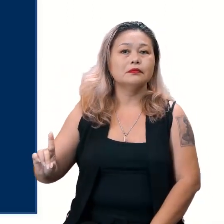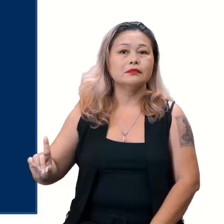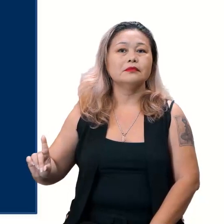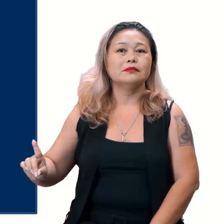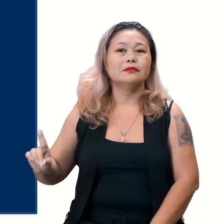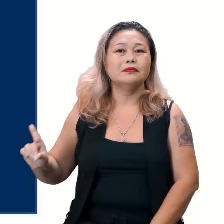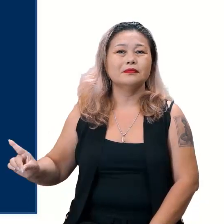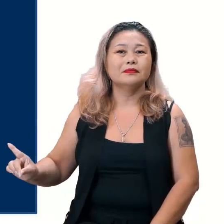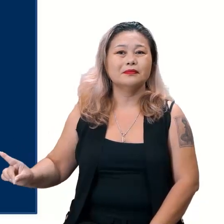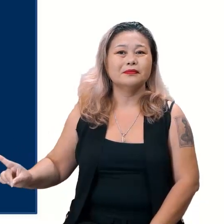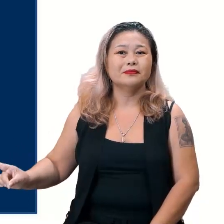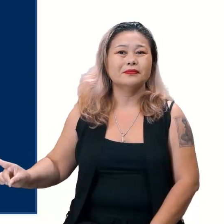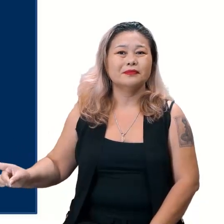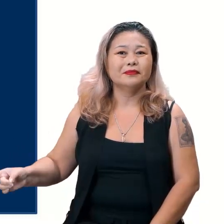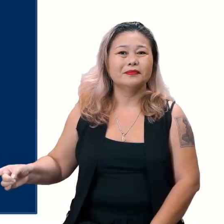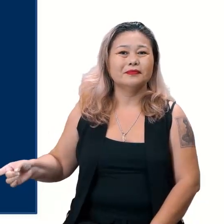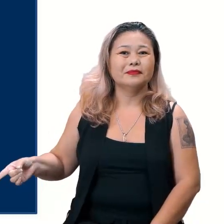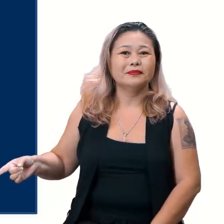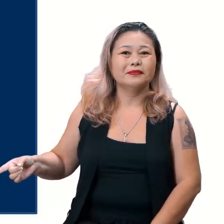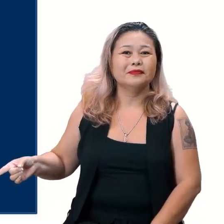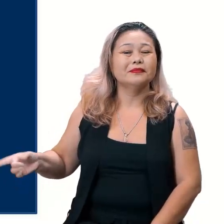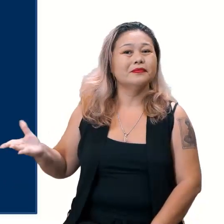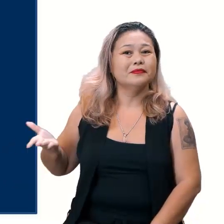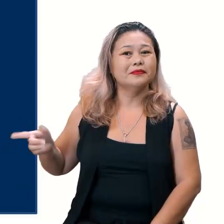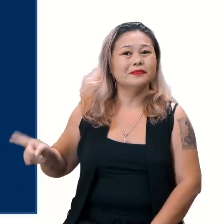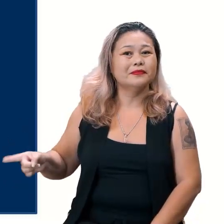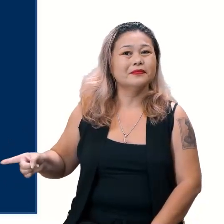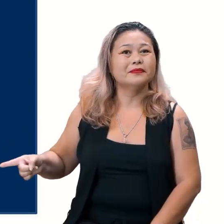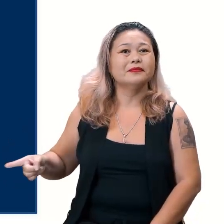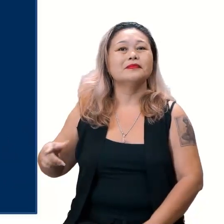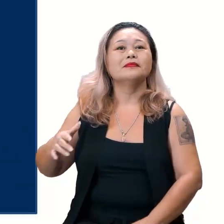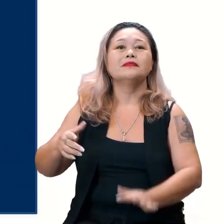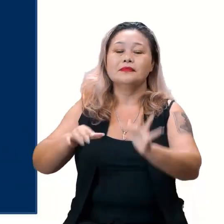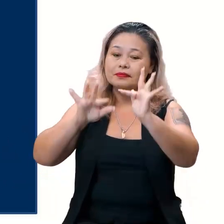Letra. Olha aqui, agora no caso, o f de x é